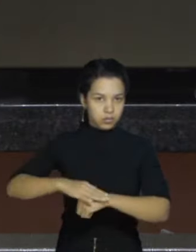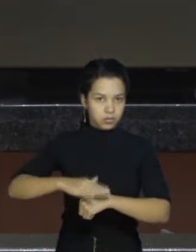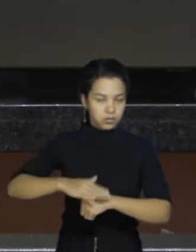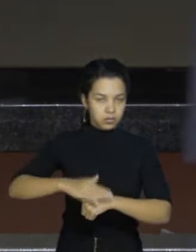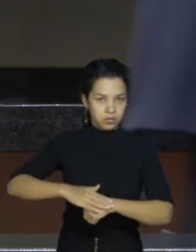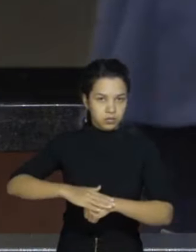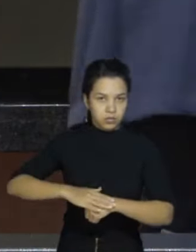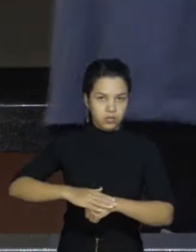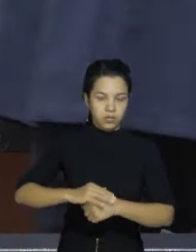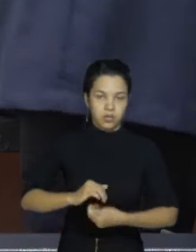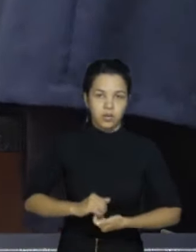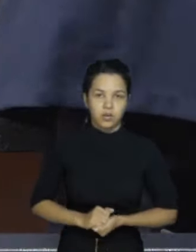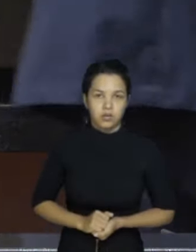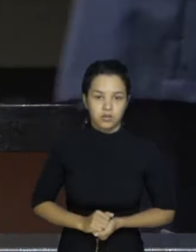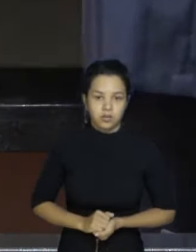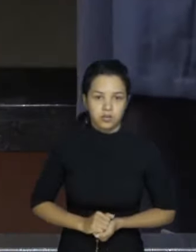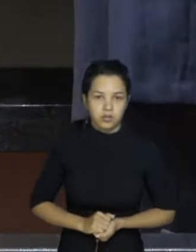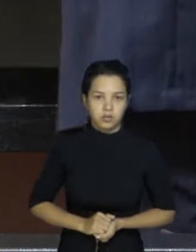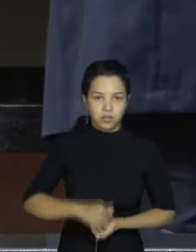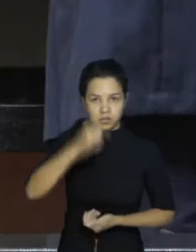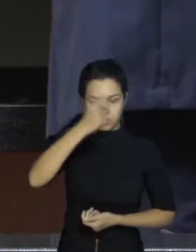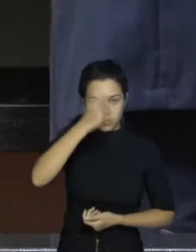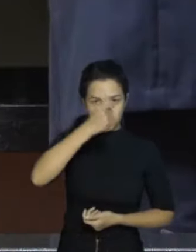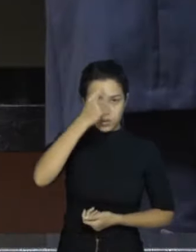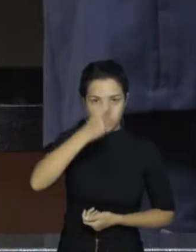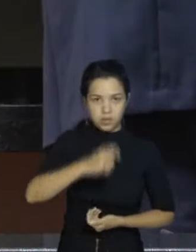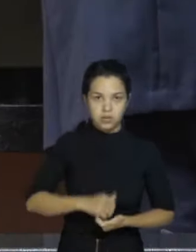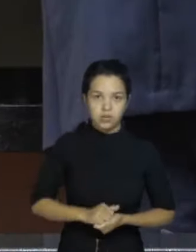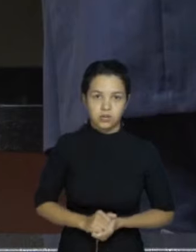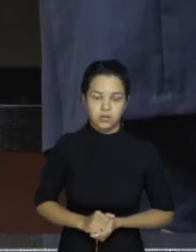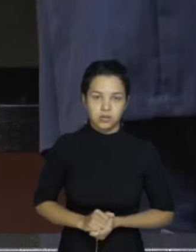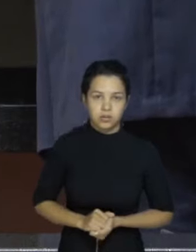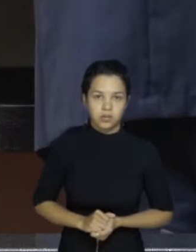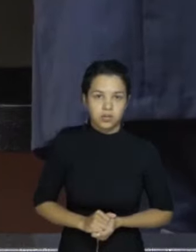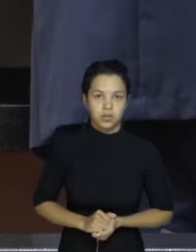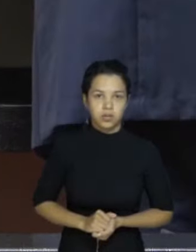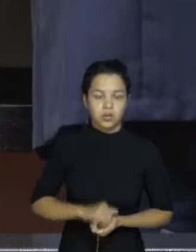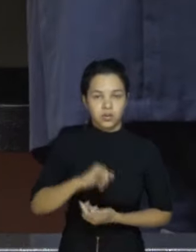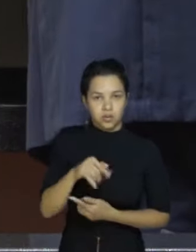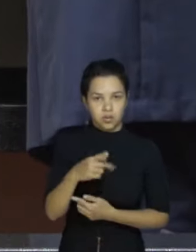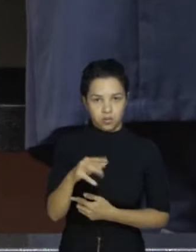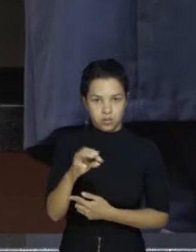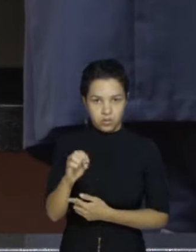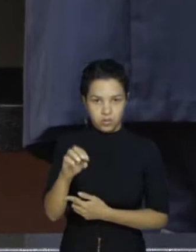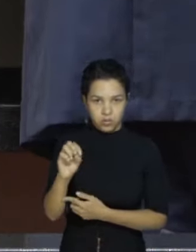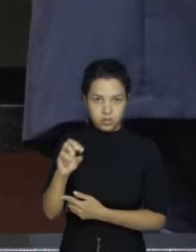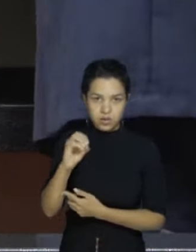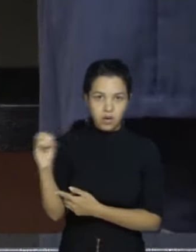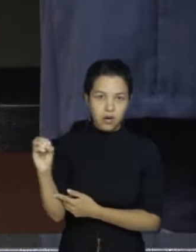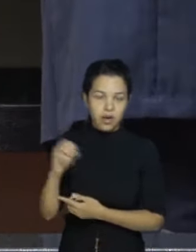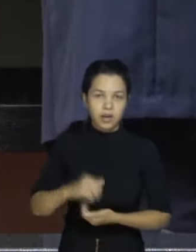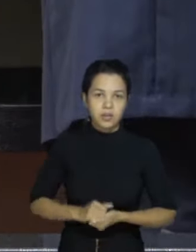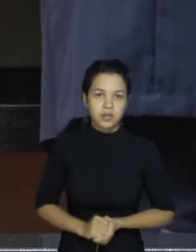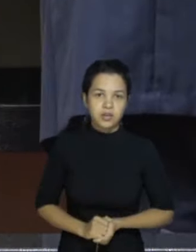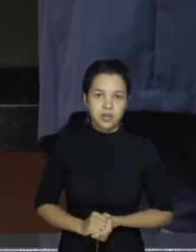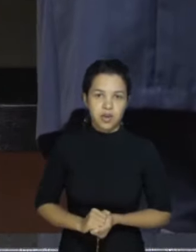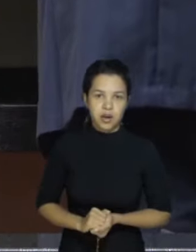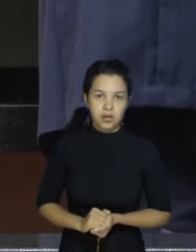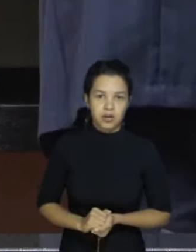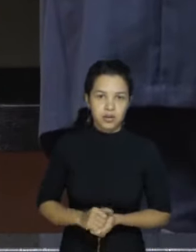scudir manifestando aplausos ao presidente do time aliança no município de São João do Oeste senhor Jair millers